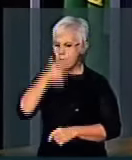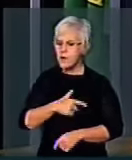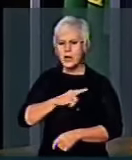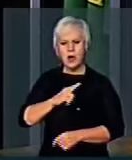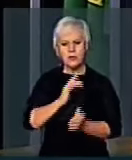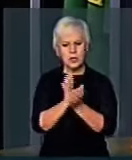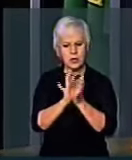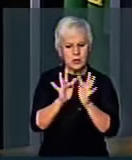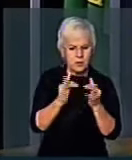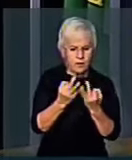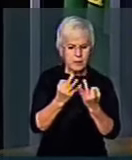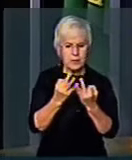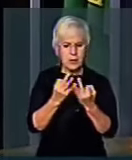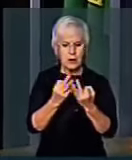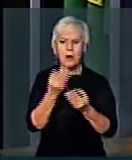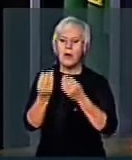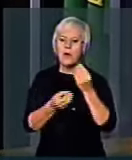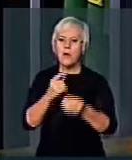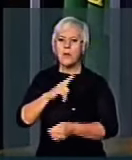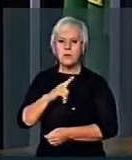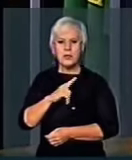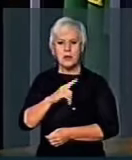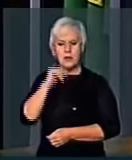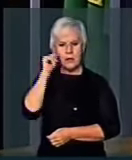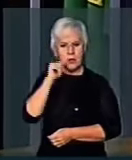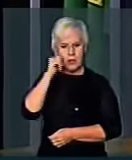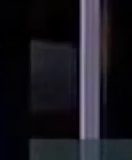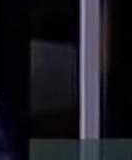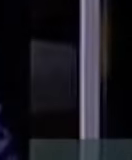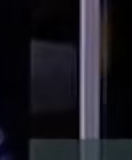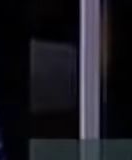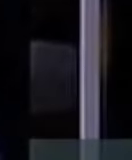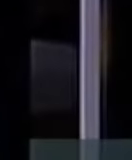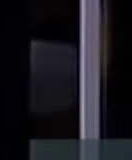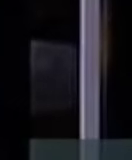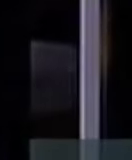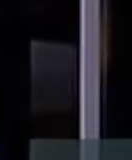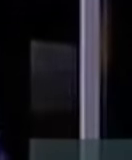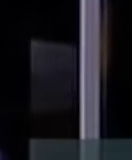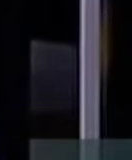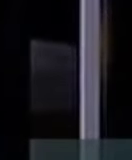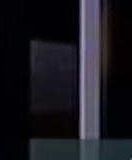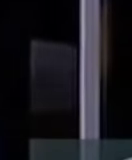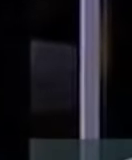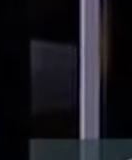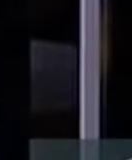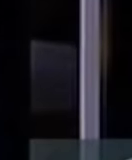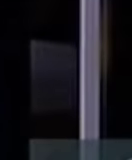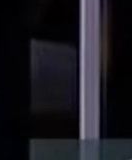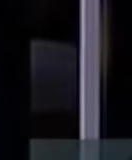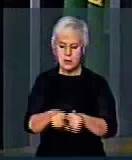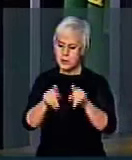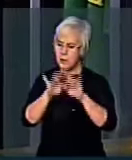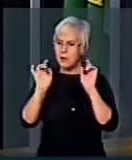tem ou teria a senhora Xuxa Meneghel para patrocinar um projeto como esse? O que moral tem o Estado, seja ele qual for, em